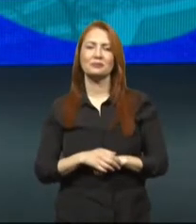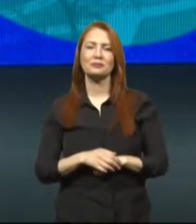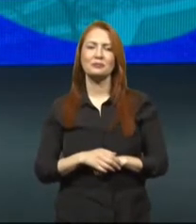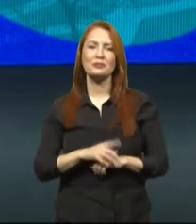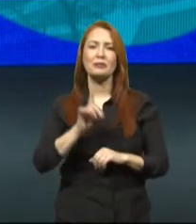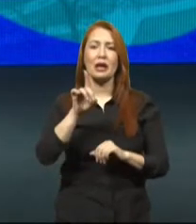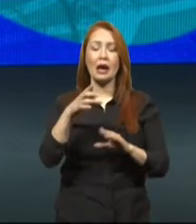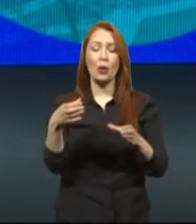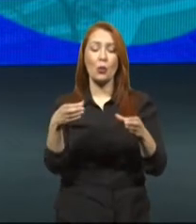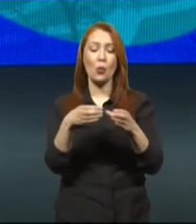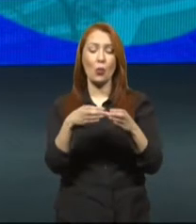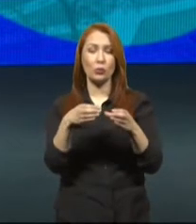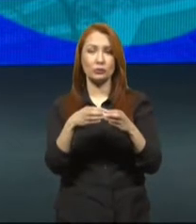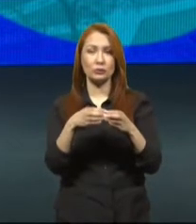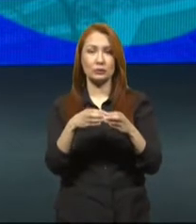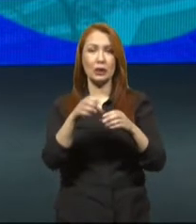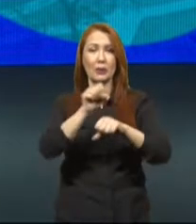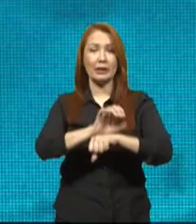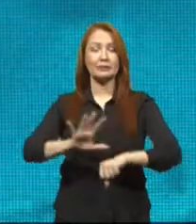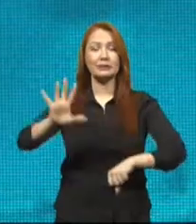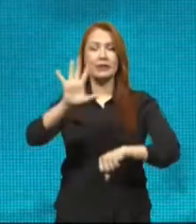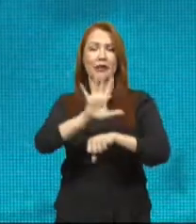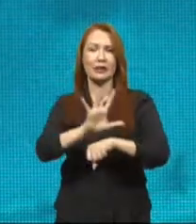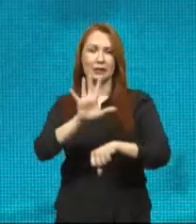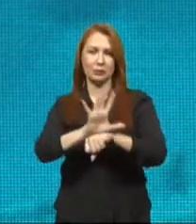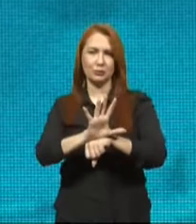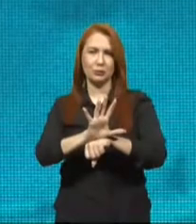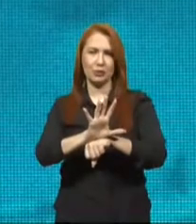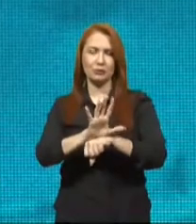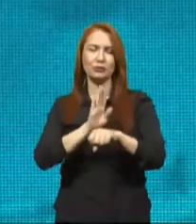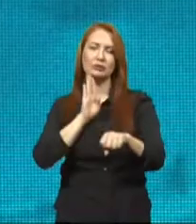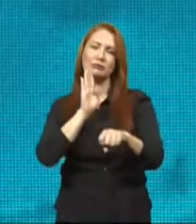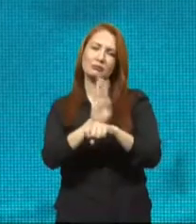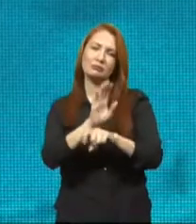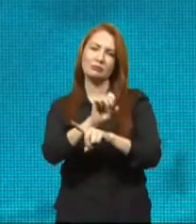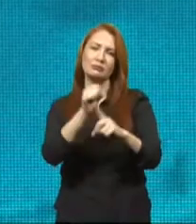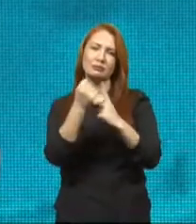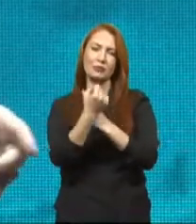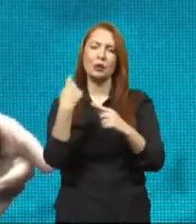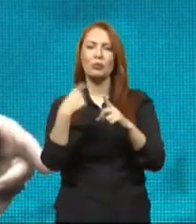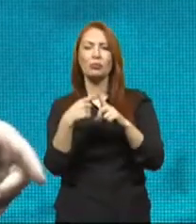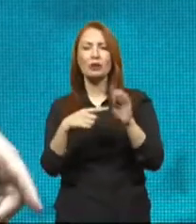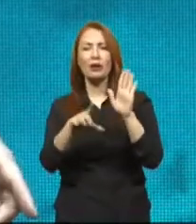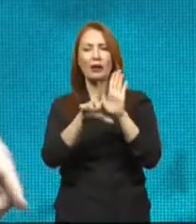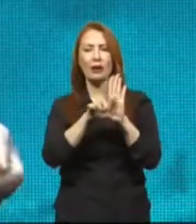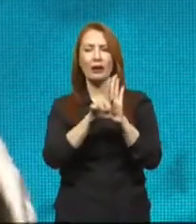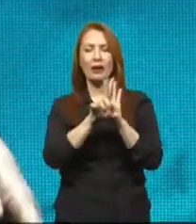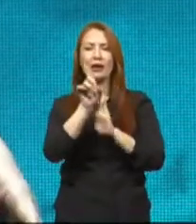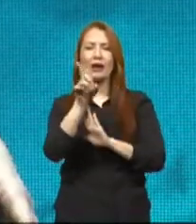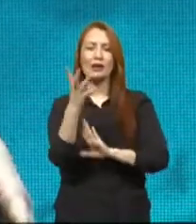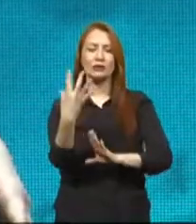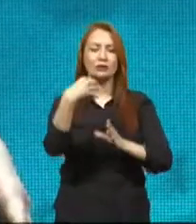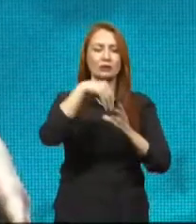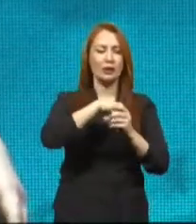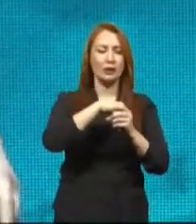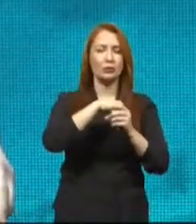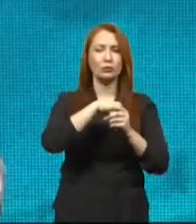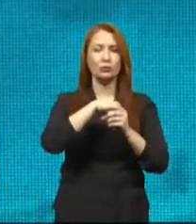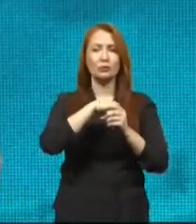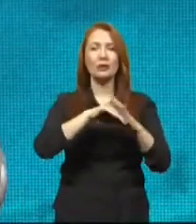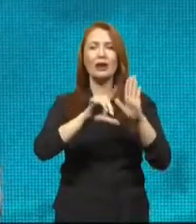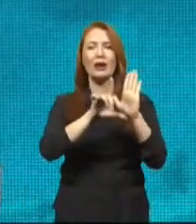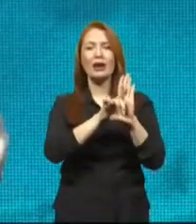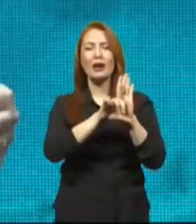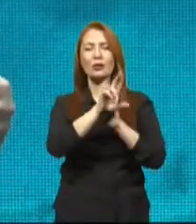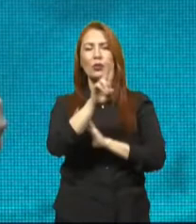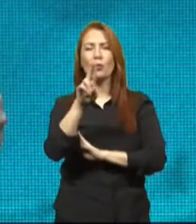Social, porque esse projeto, ou melhor, essa lei, ela está incluída dentro da lei do pró-social, né? Então, ela